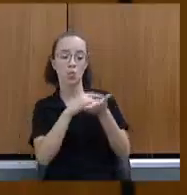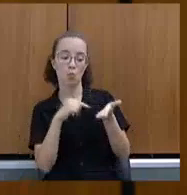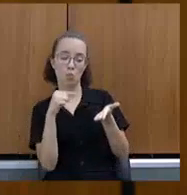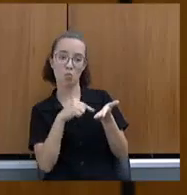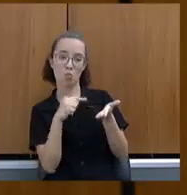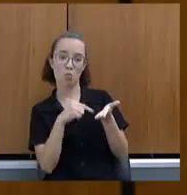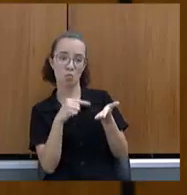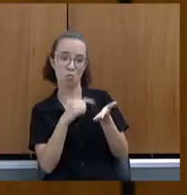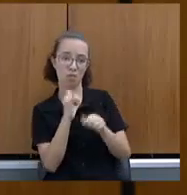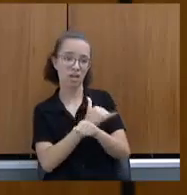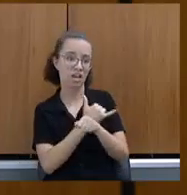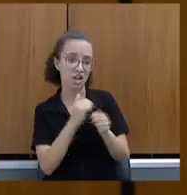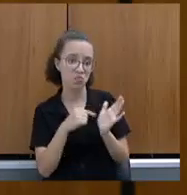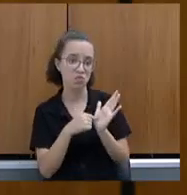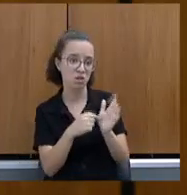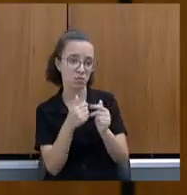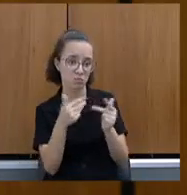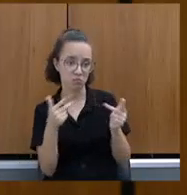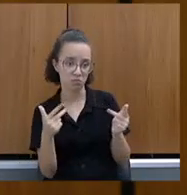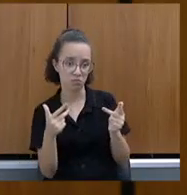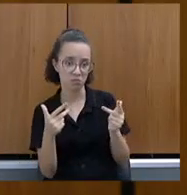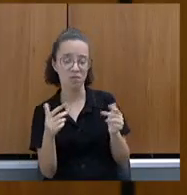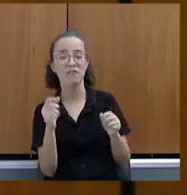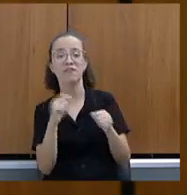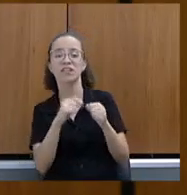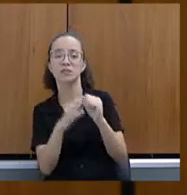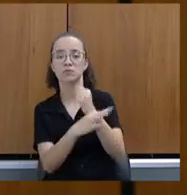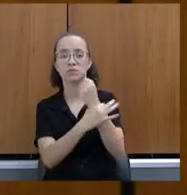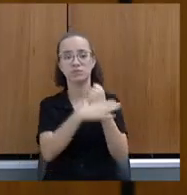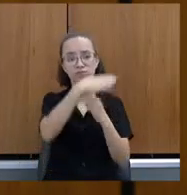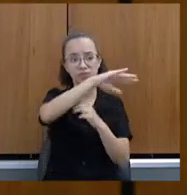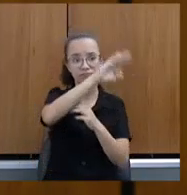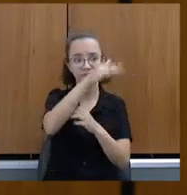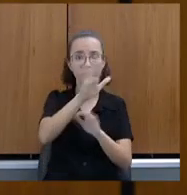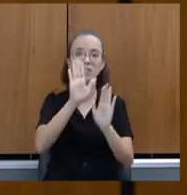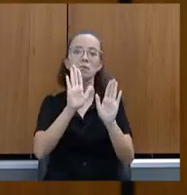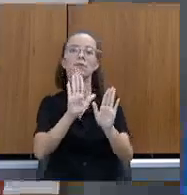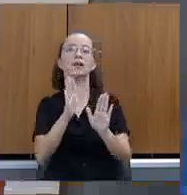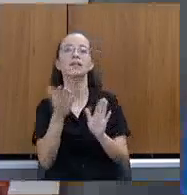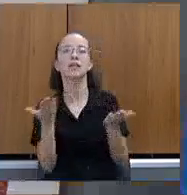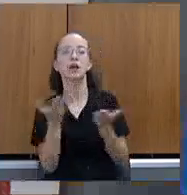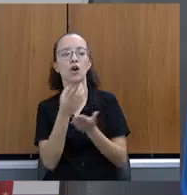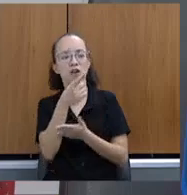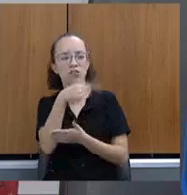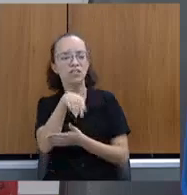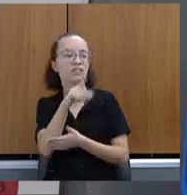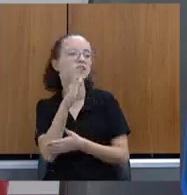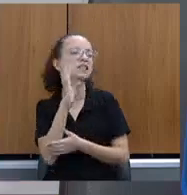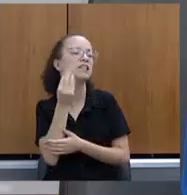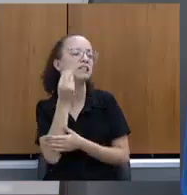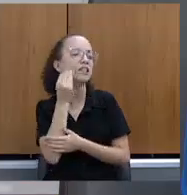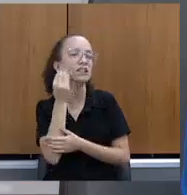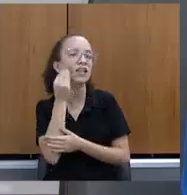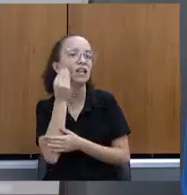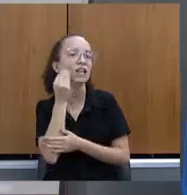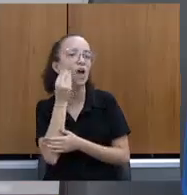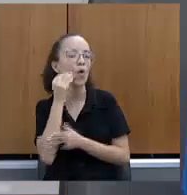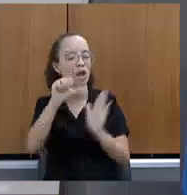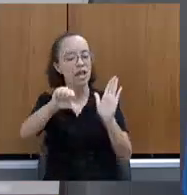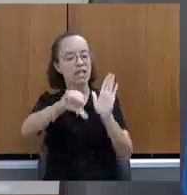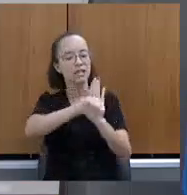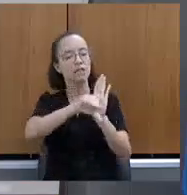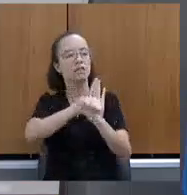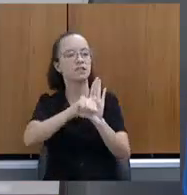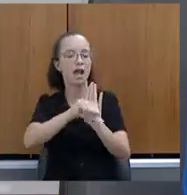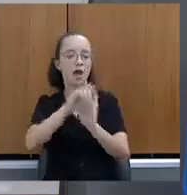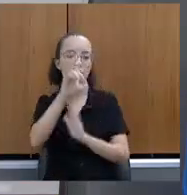para fazer a proteção dá certo porque agora vocês também tentam criminalizar o do Oceana você que tá pronta há dois anos